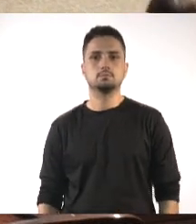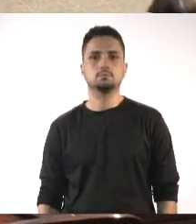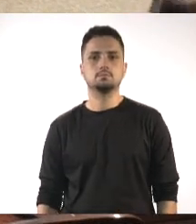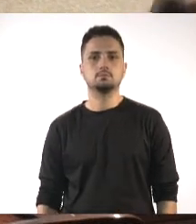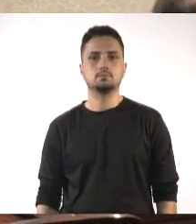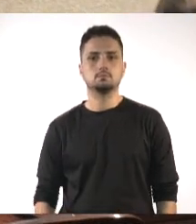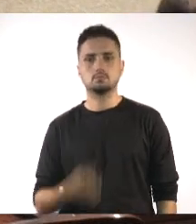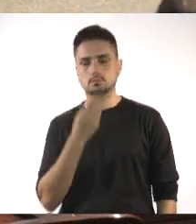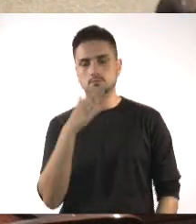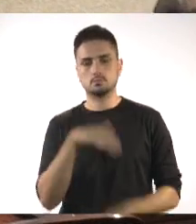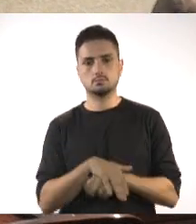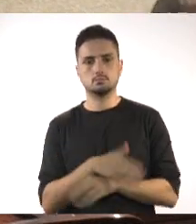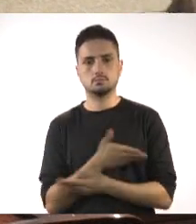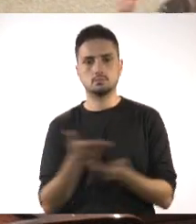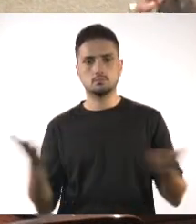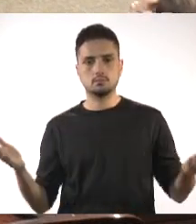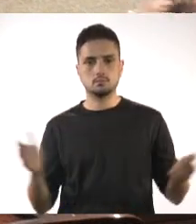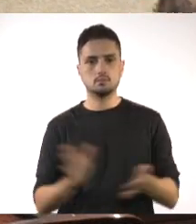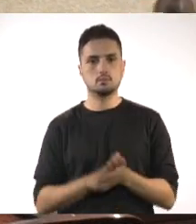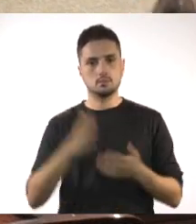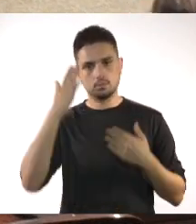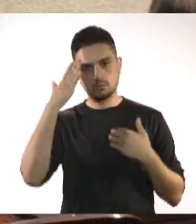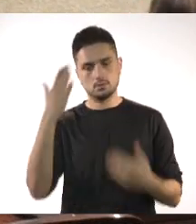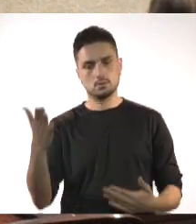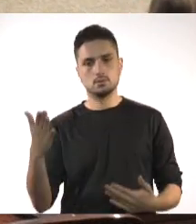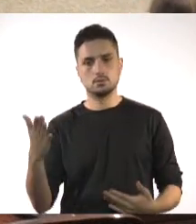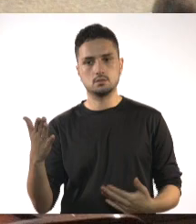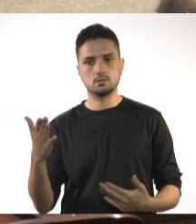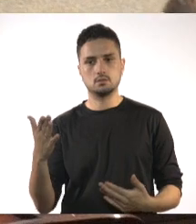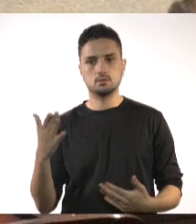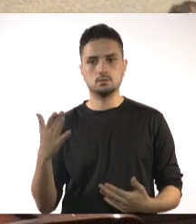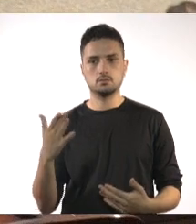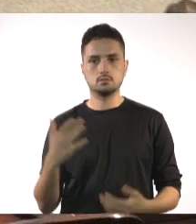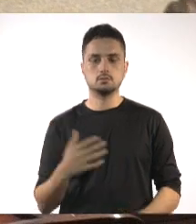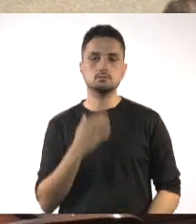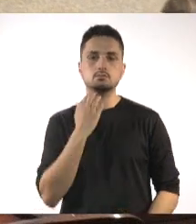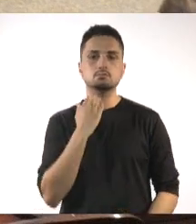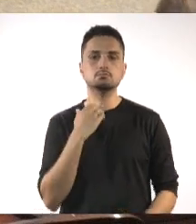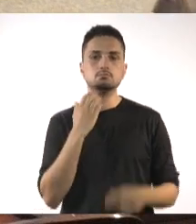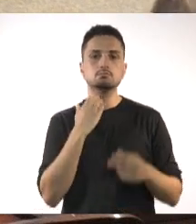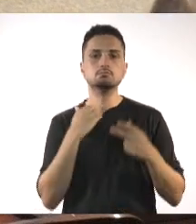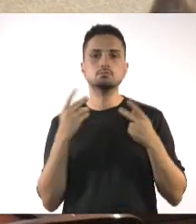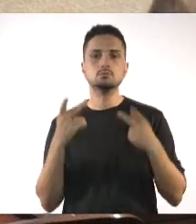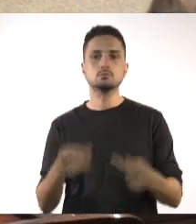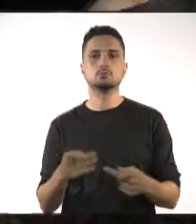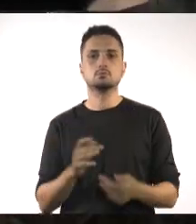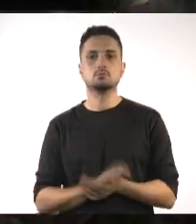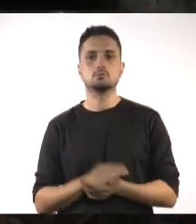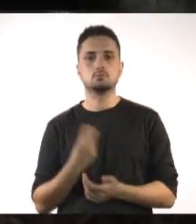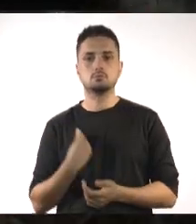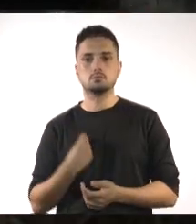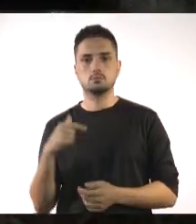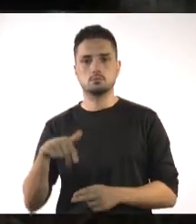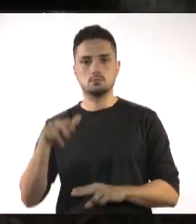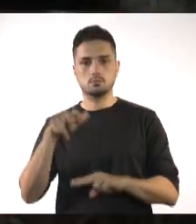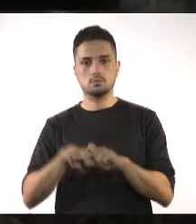Boa noite a todos. Obrigada venho agradecer pela participação, de estar aqui juntos com vocês,